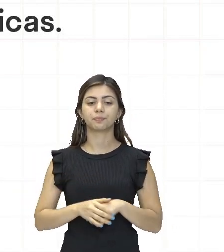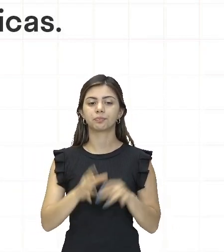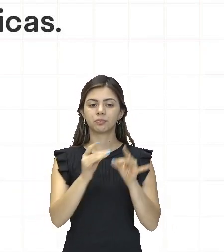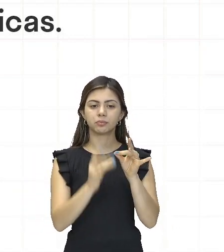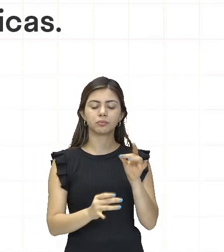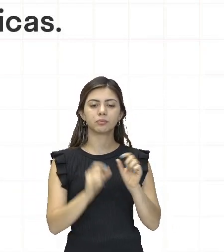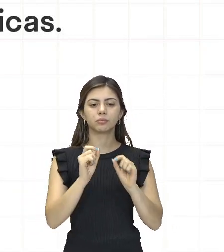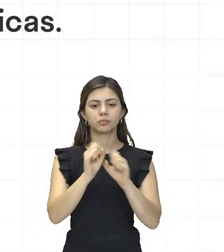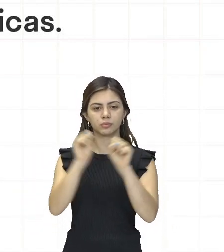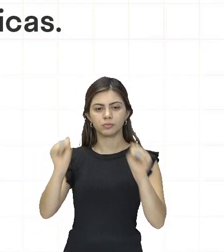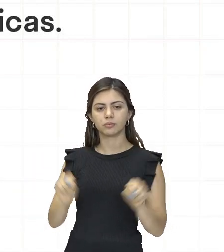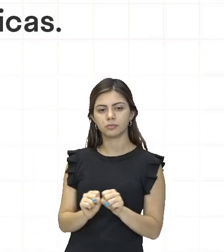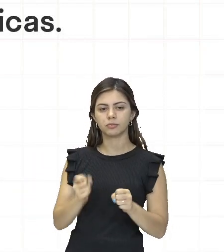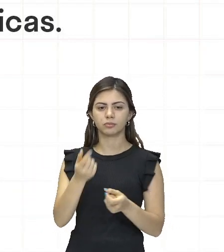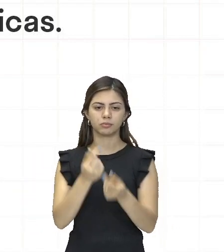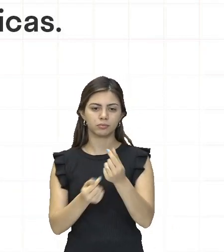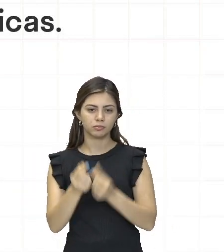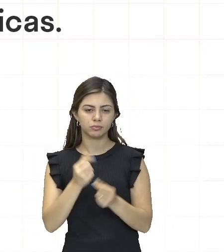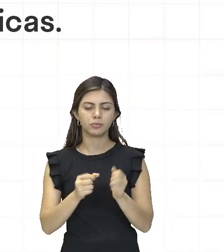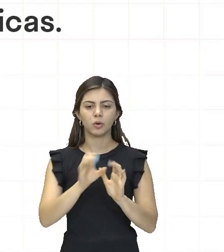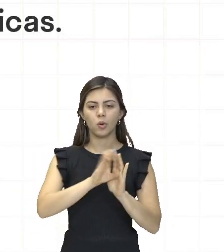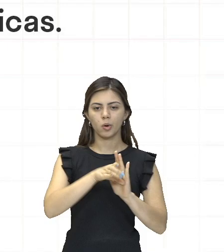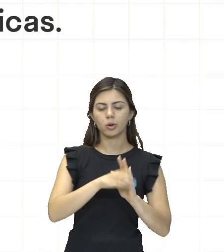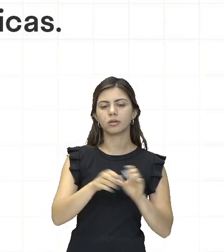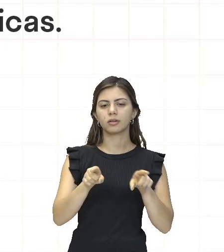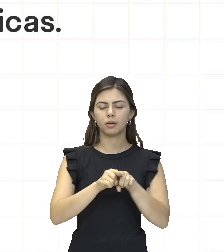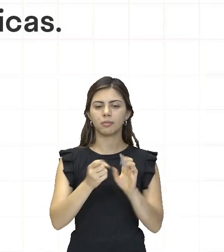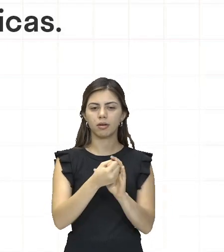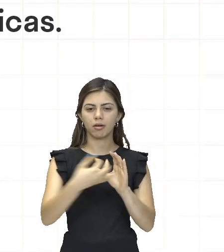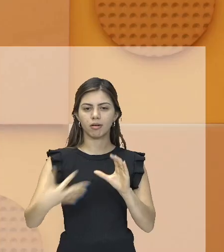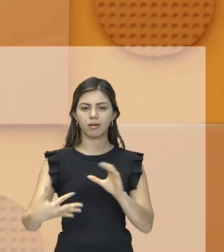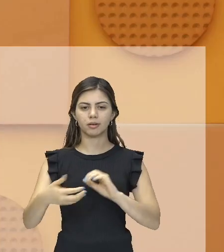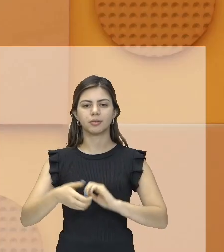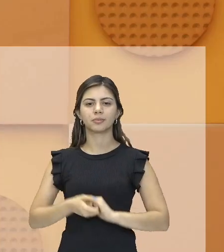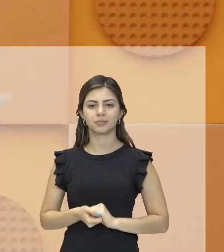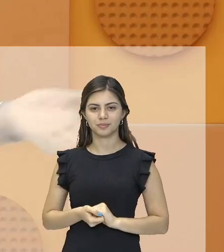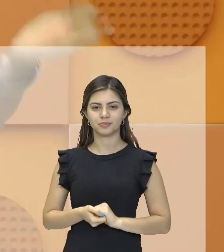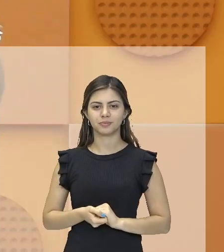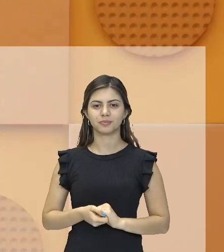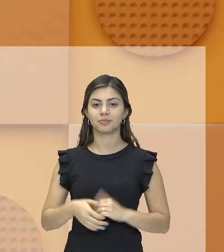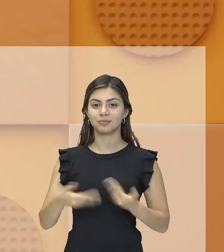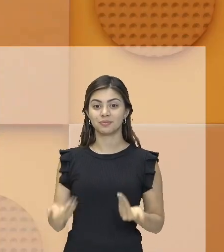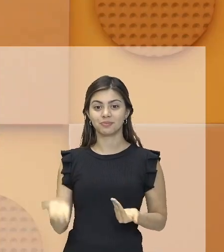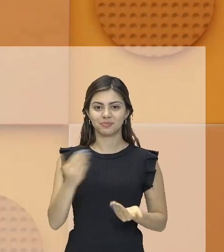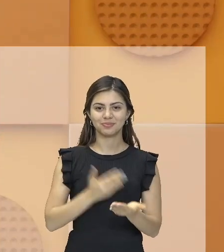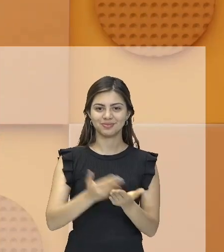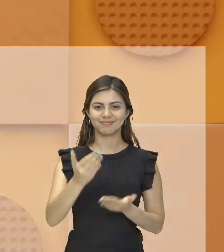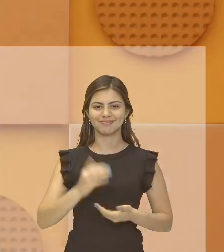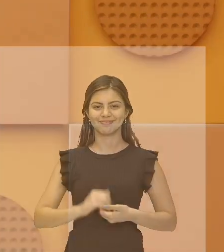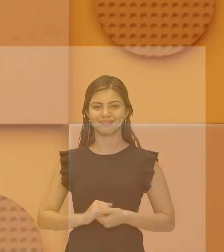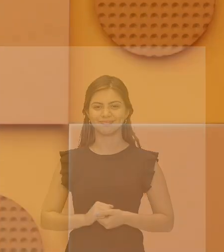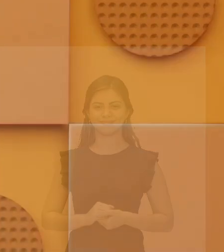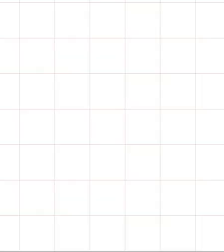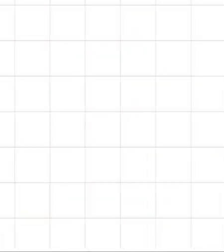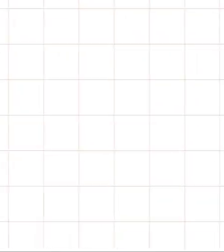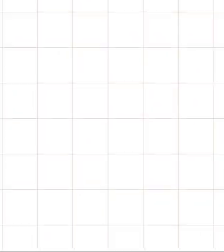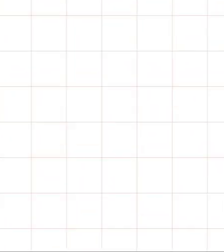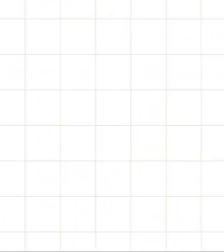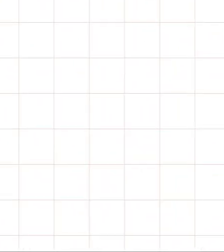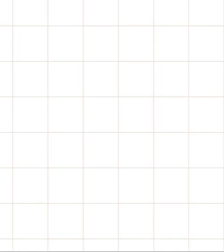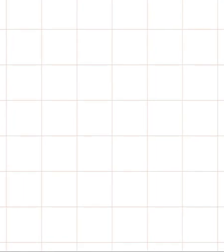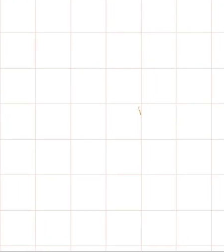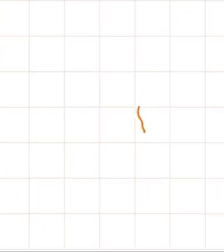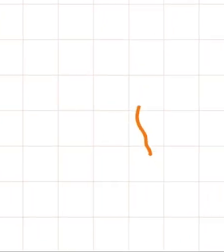detalhamento mercantilismo, conceito e suas características. Vamos à nossa aula?